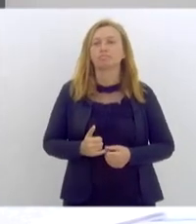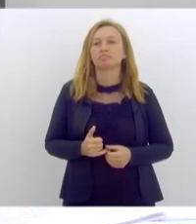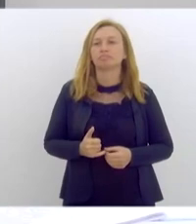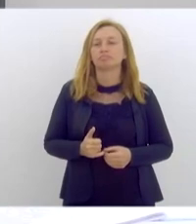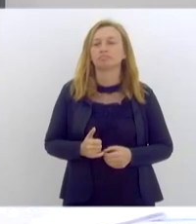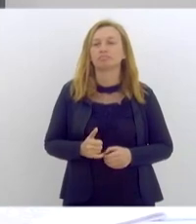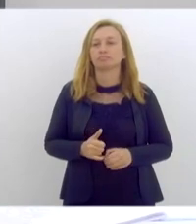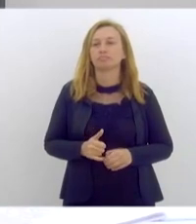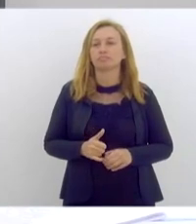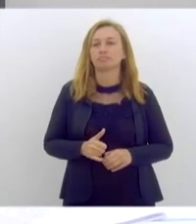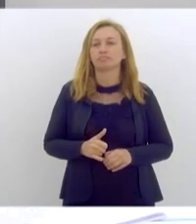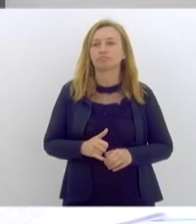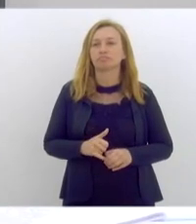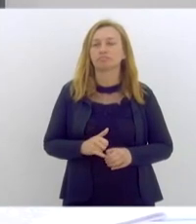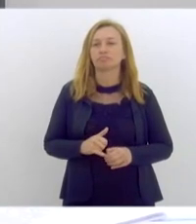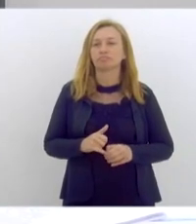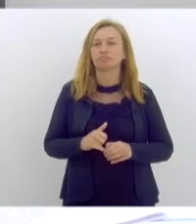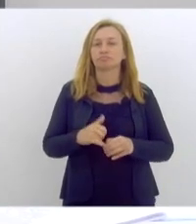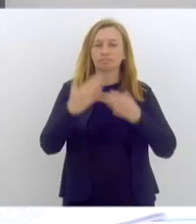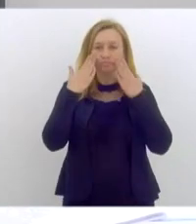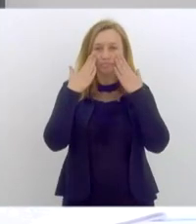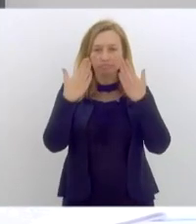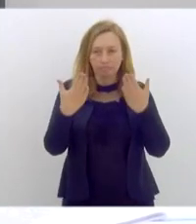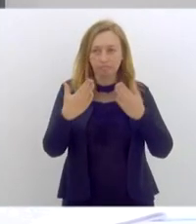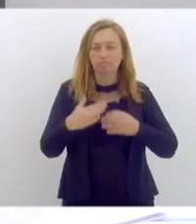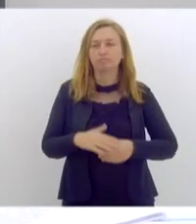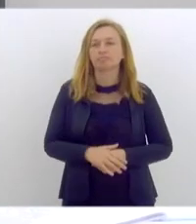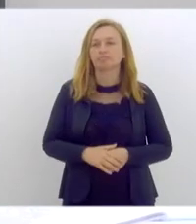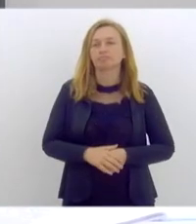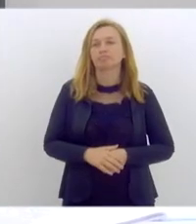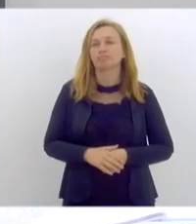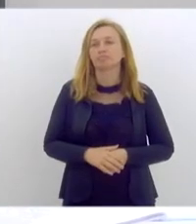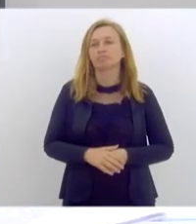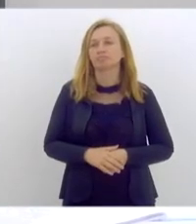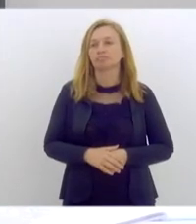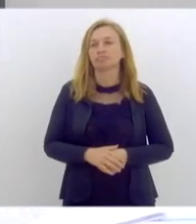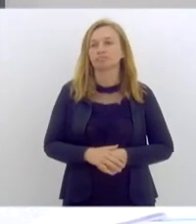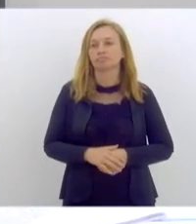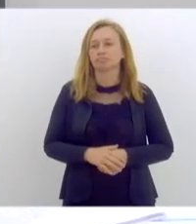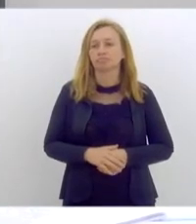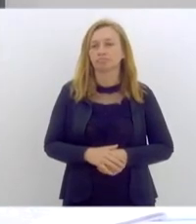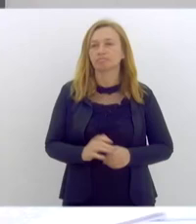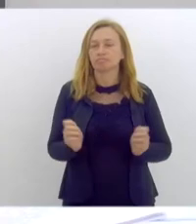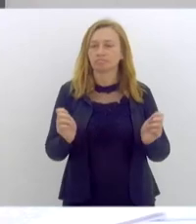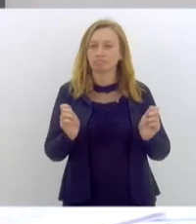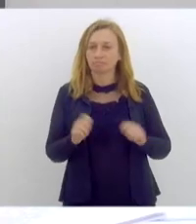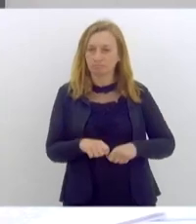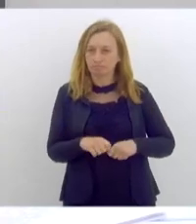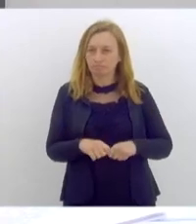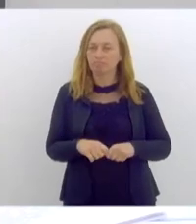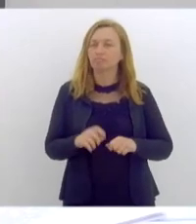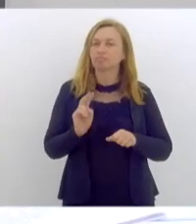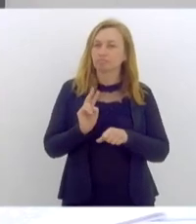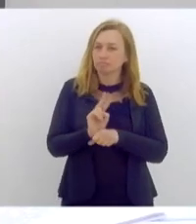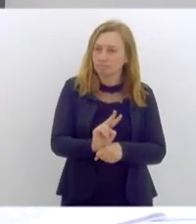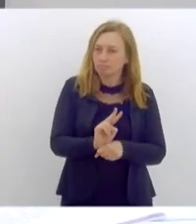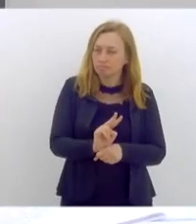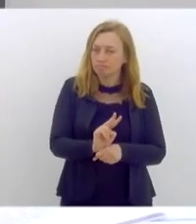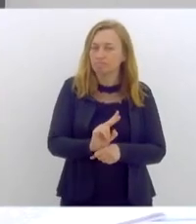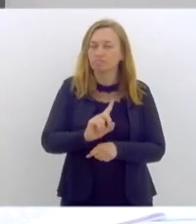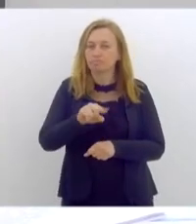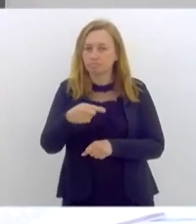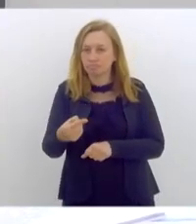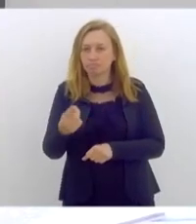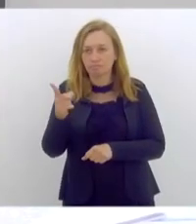e fizeram uma exposição exatamente de capacitação empréstimos etc